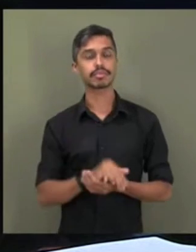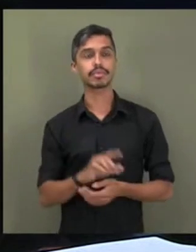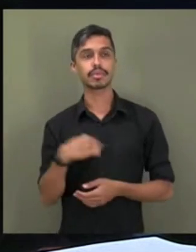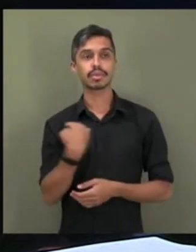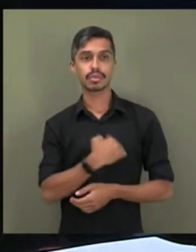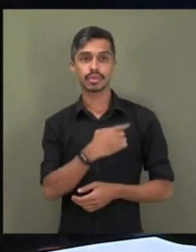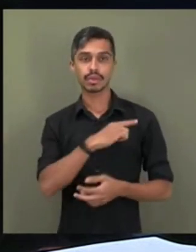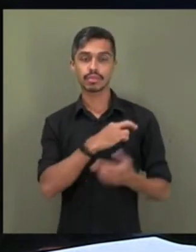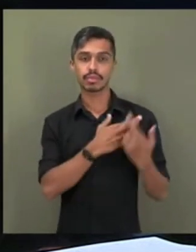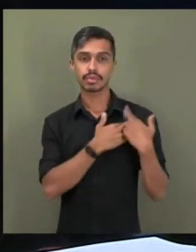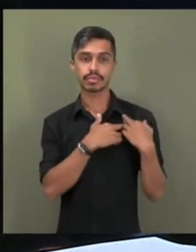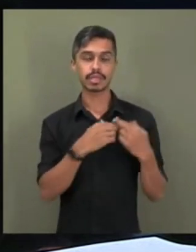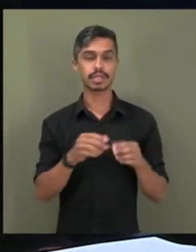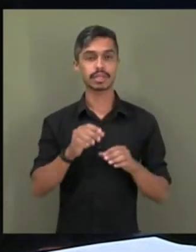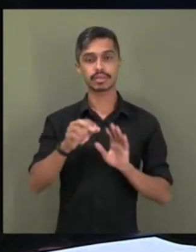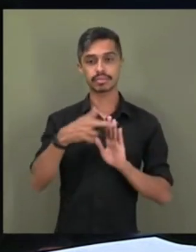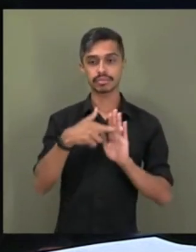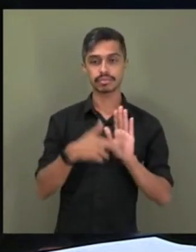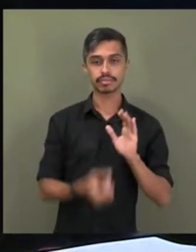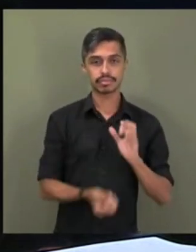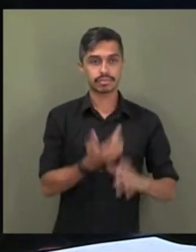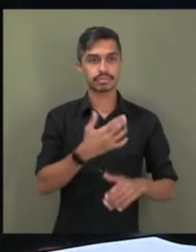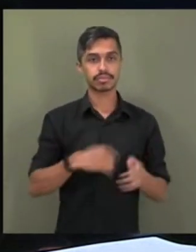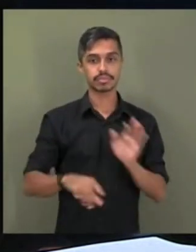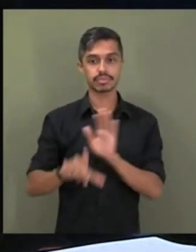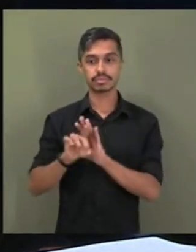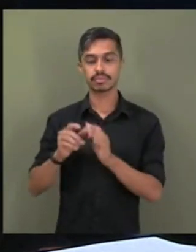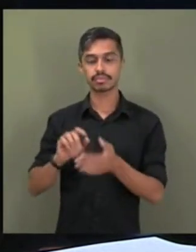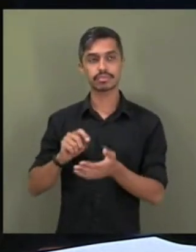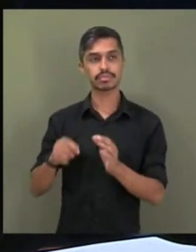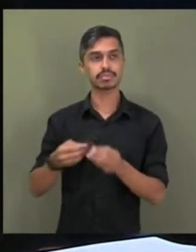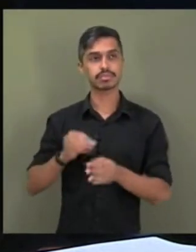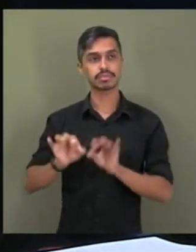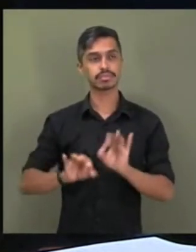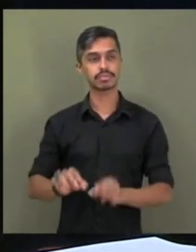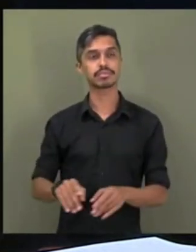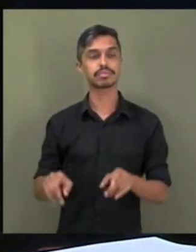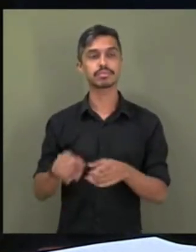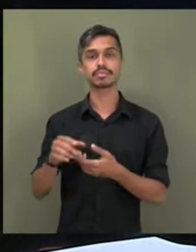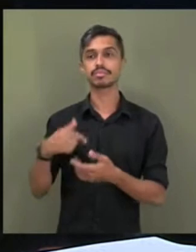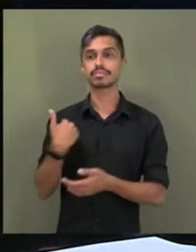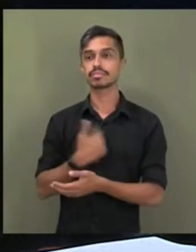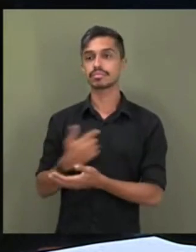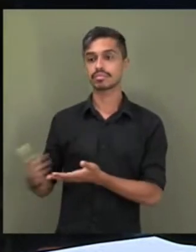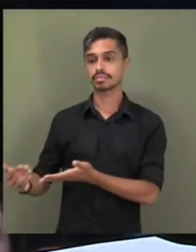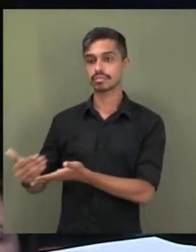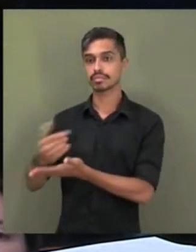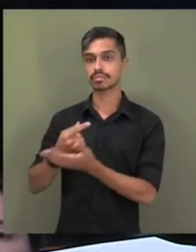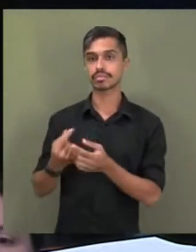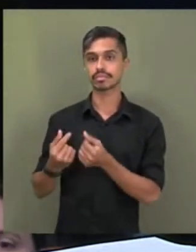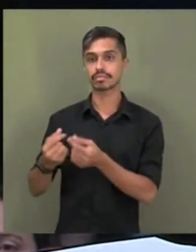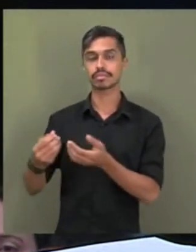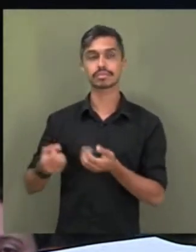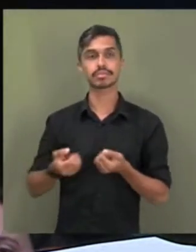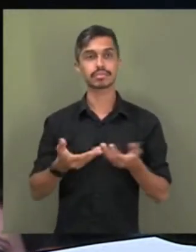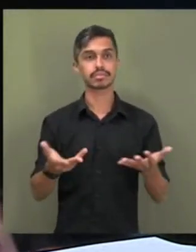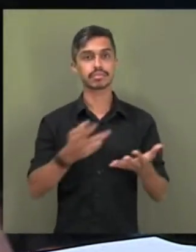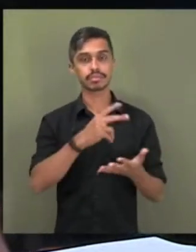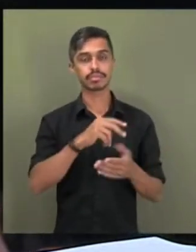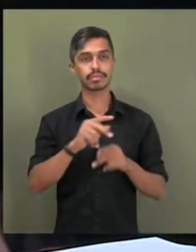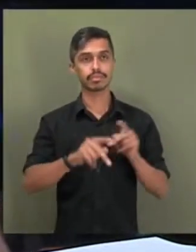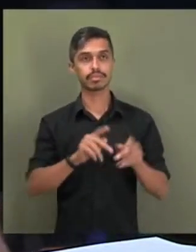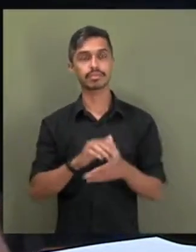para regulamentar, para legislar e para operar a arrecadação e distribuição para os entes federados. Por que